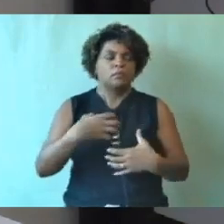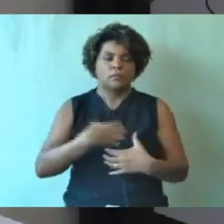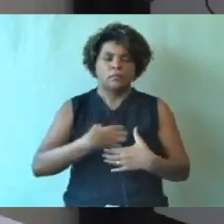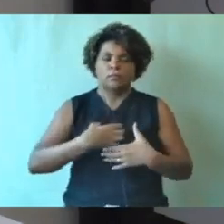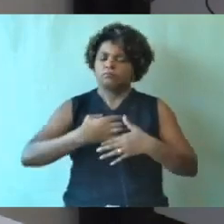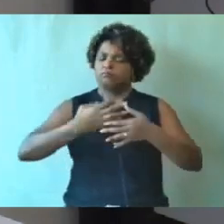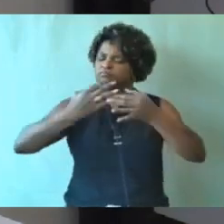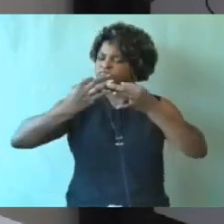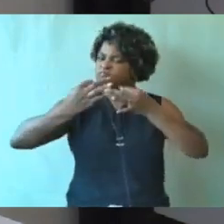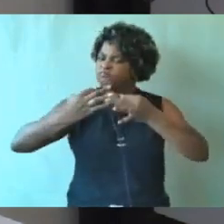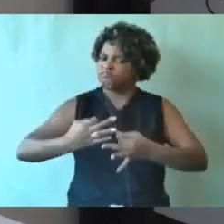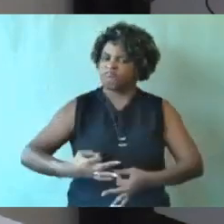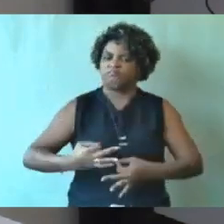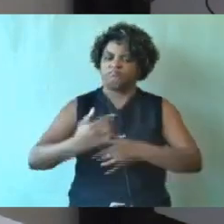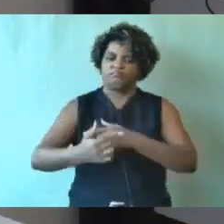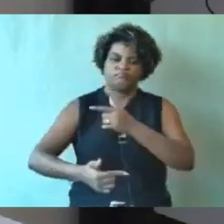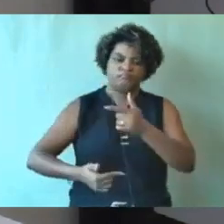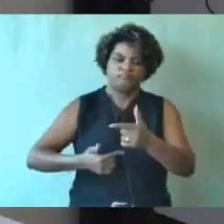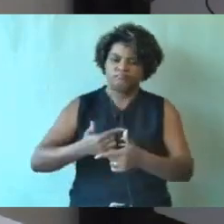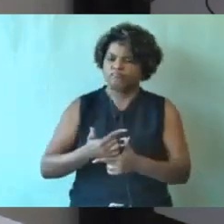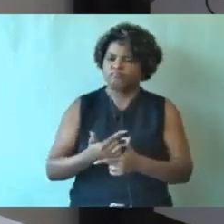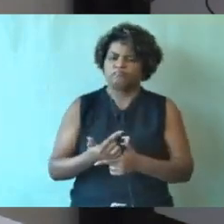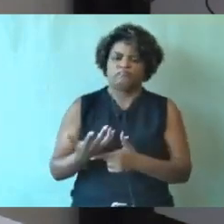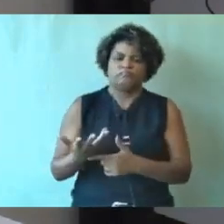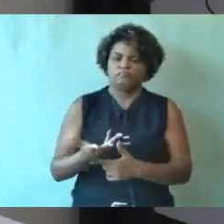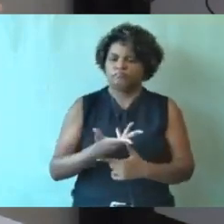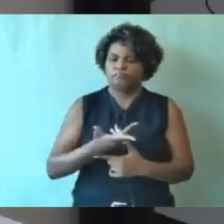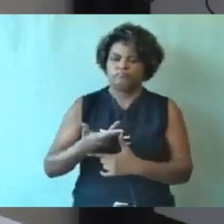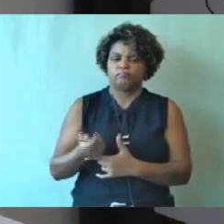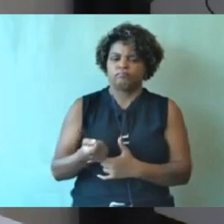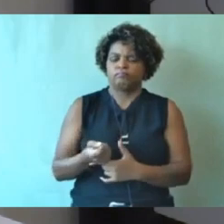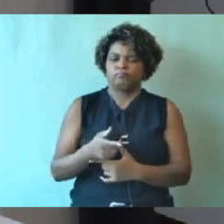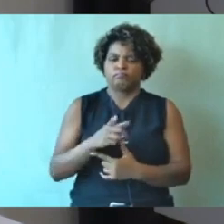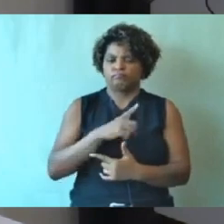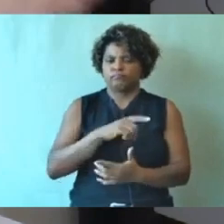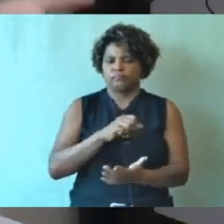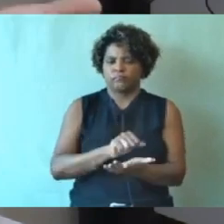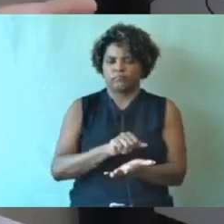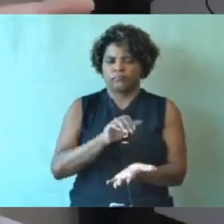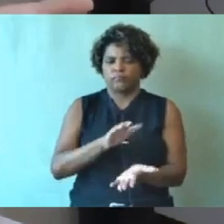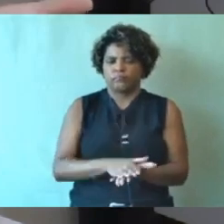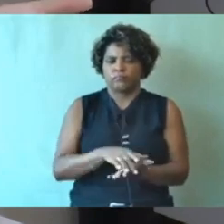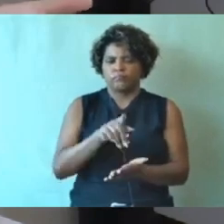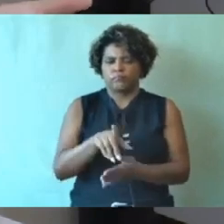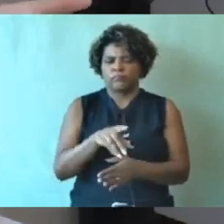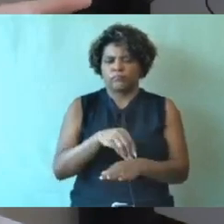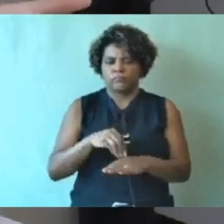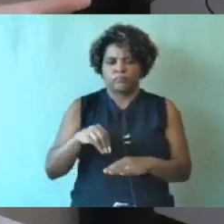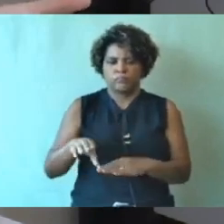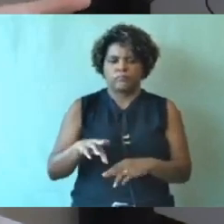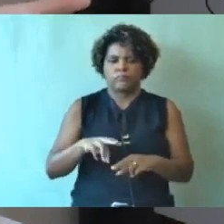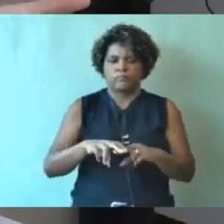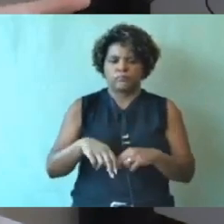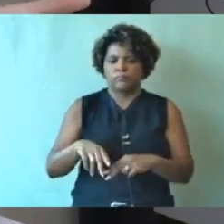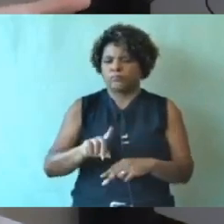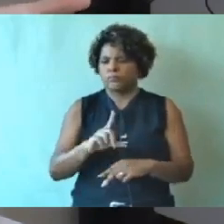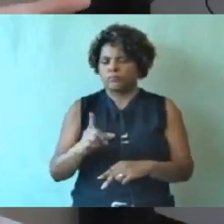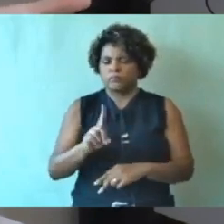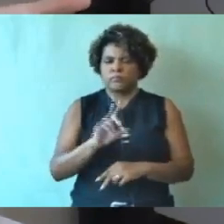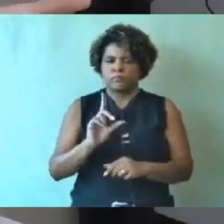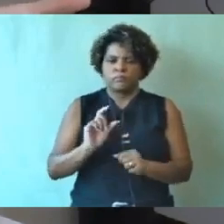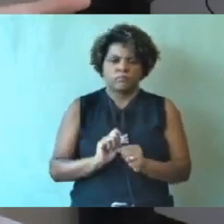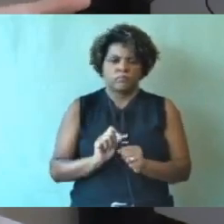exemplar o trabalho, ser penalizada nesses repasses por outras que não estão cumprindo?